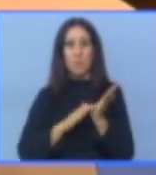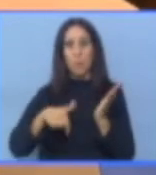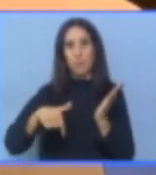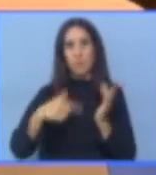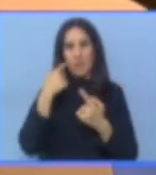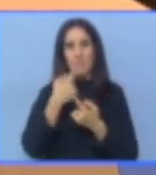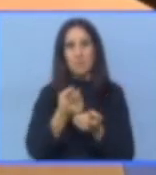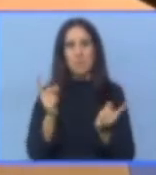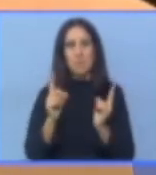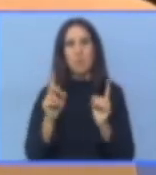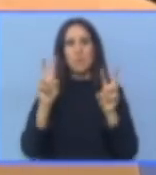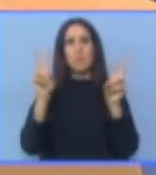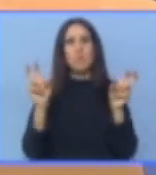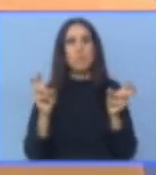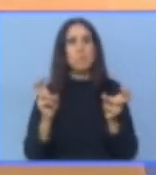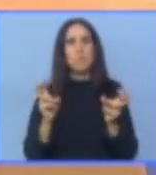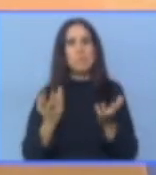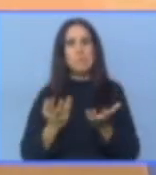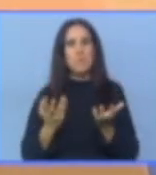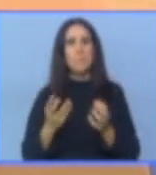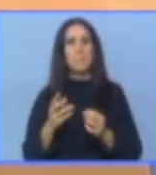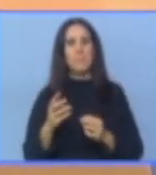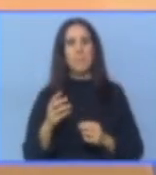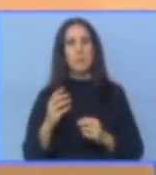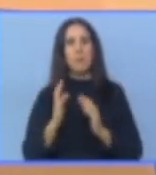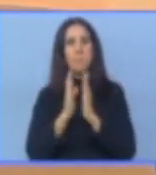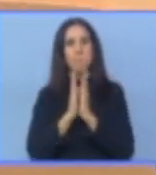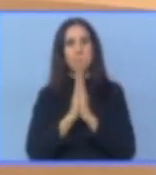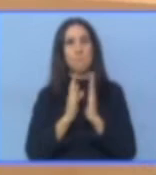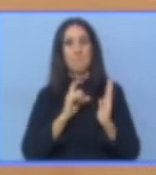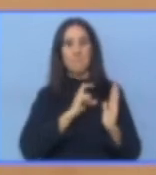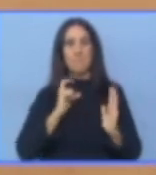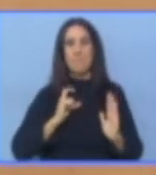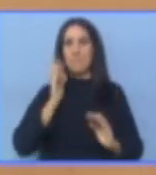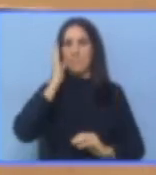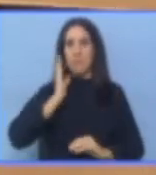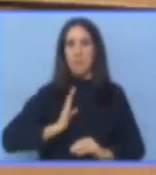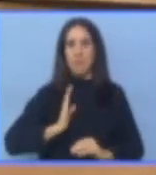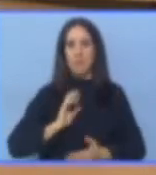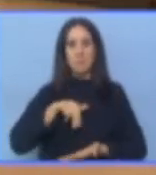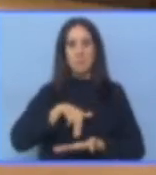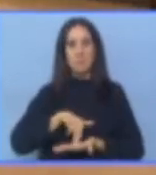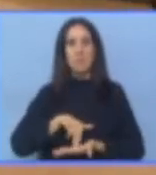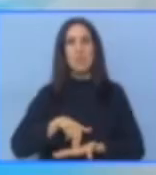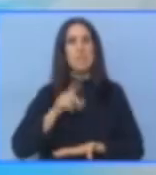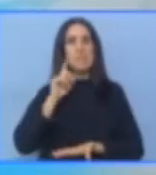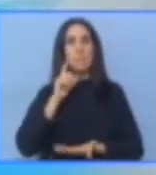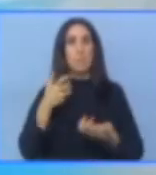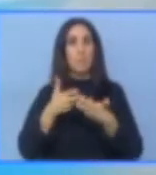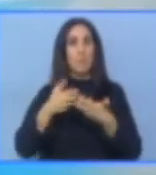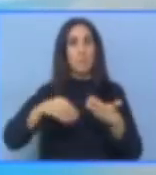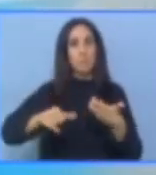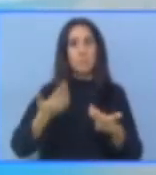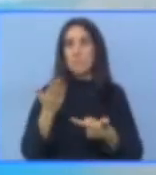é apresentado, que é sobre o papel dos capelães militares em contexto bélico, como